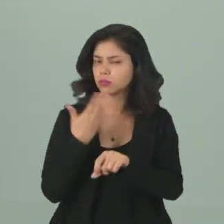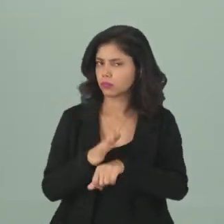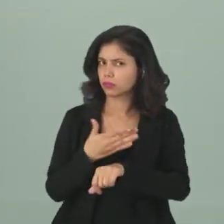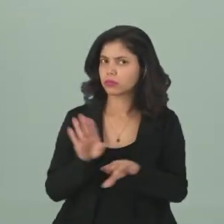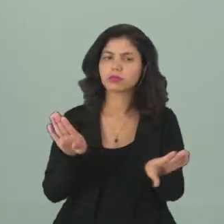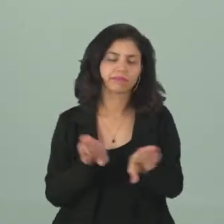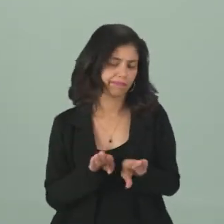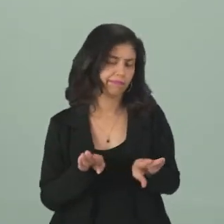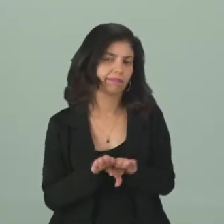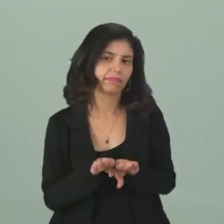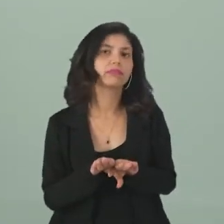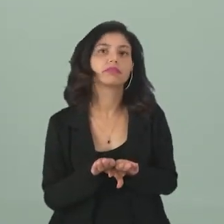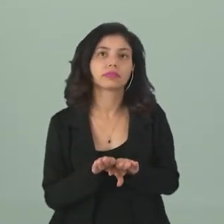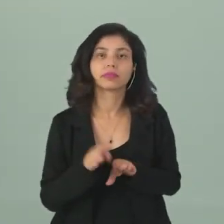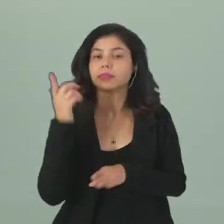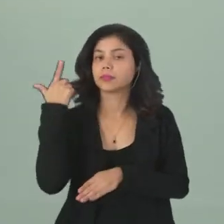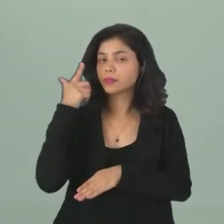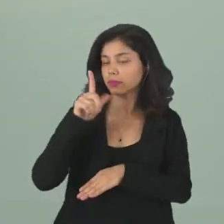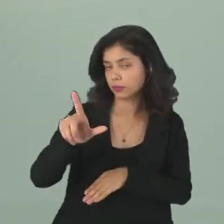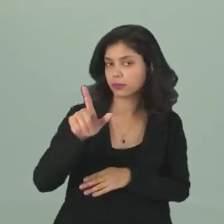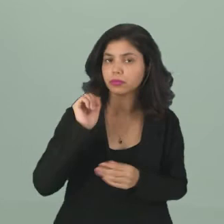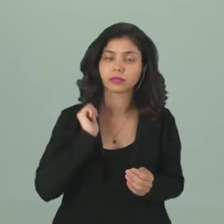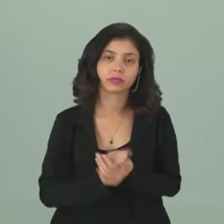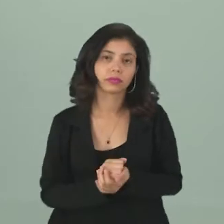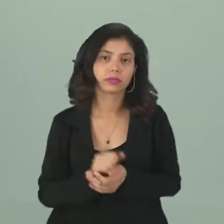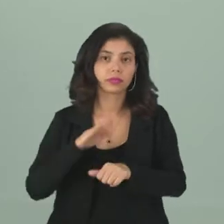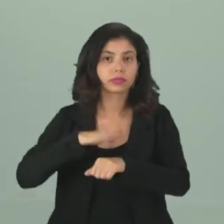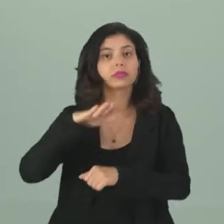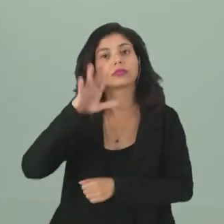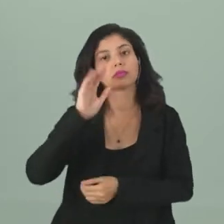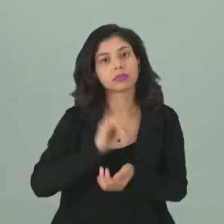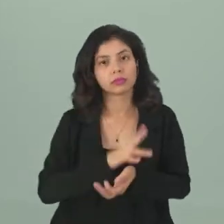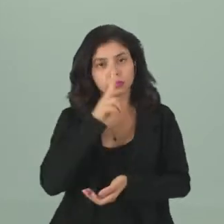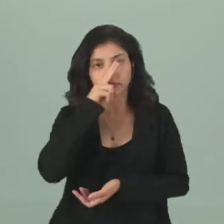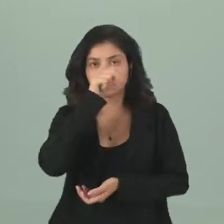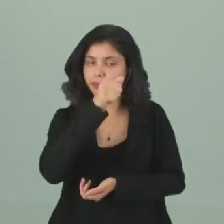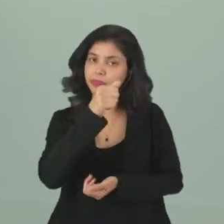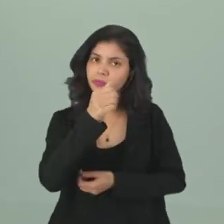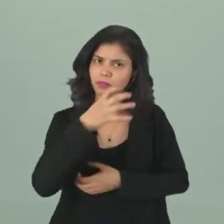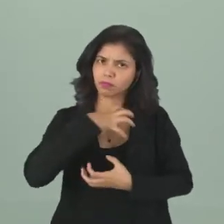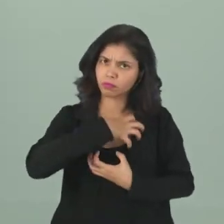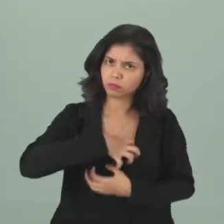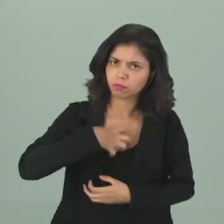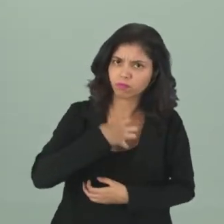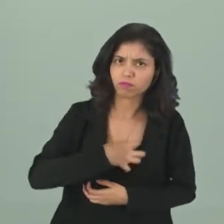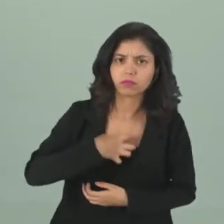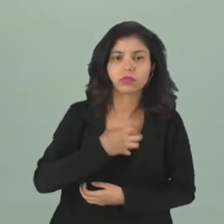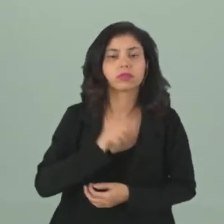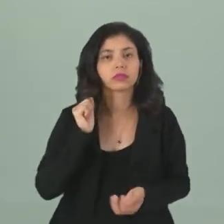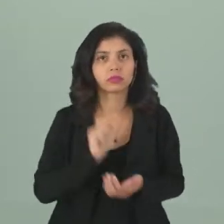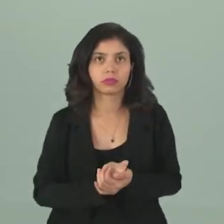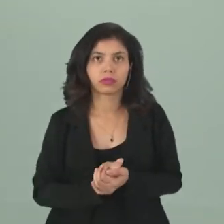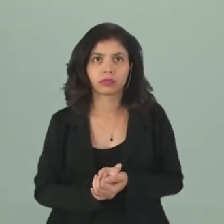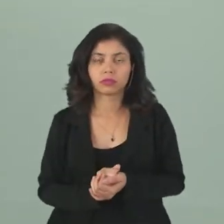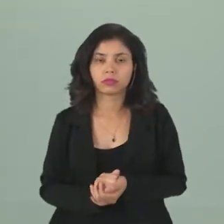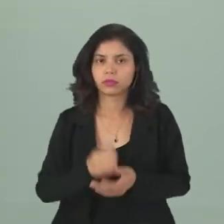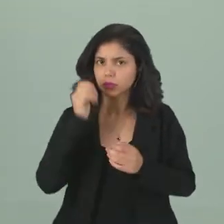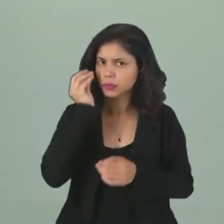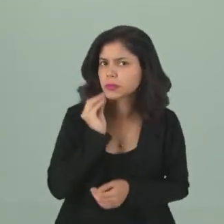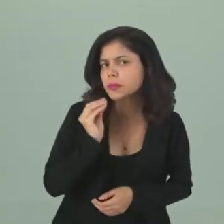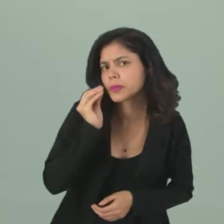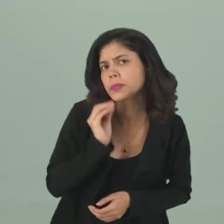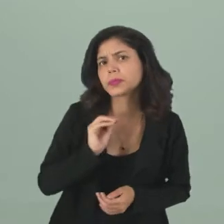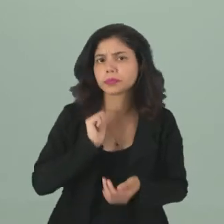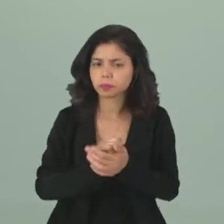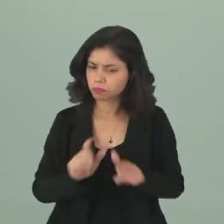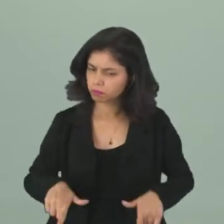elas começaram a ganhar cada vez mais uma força revoltosa que cada vez mais tentou lutar contra